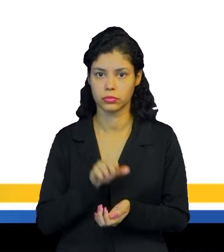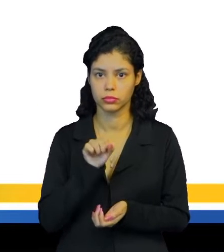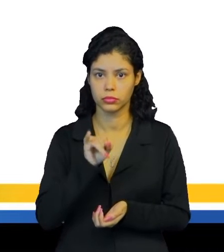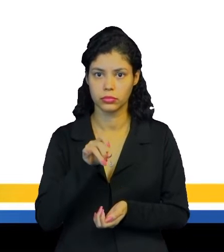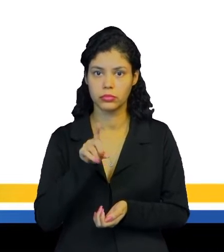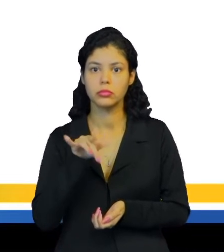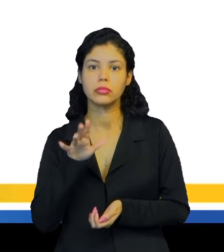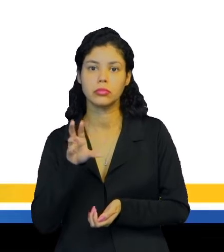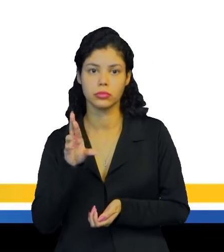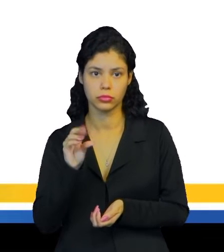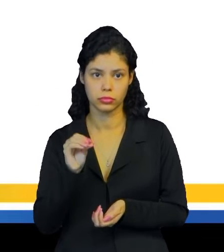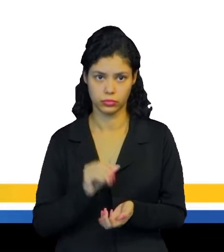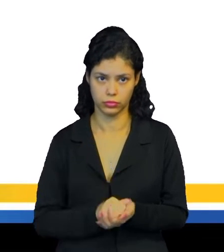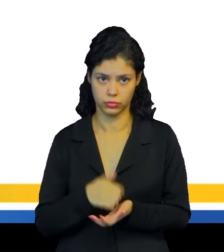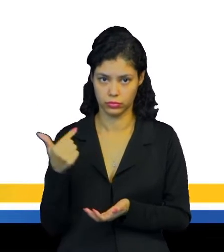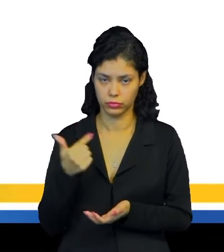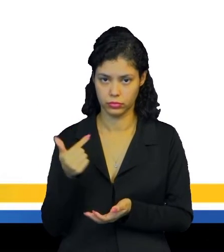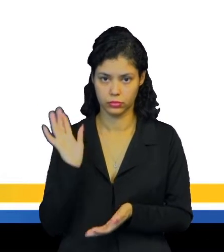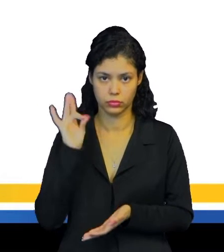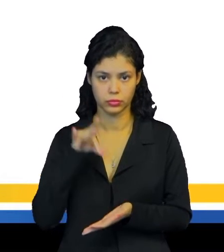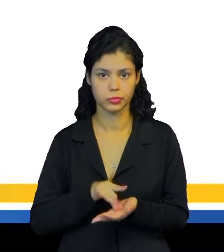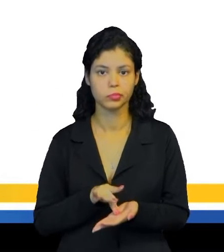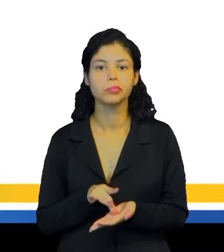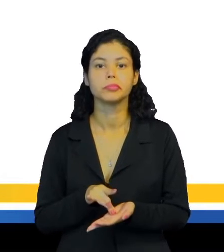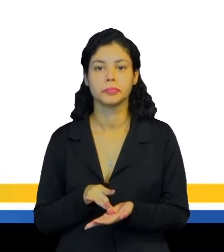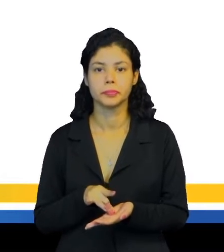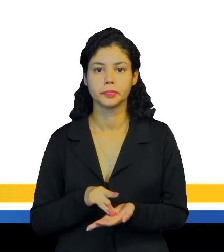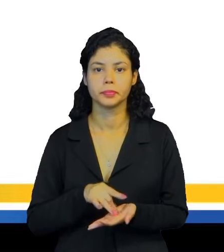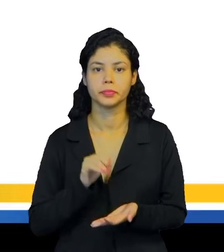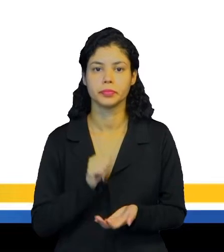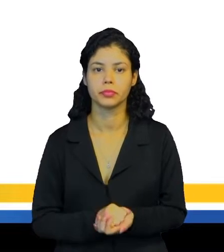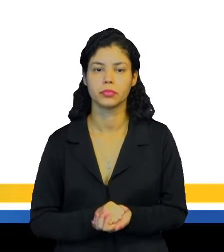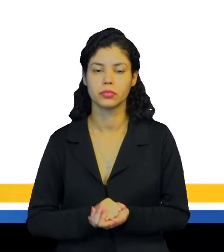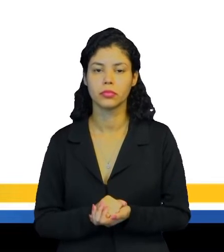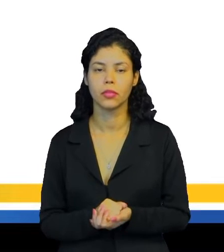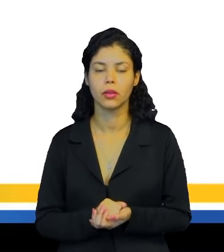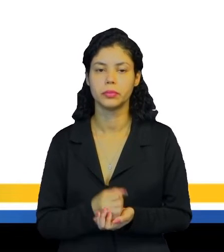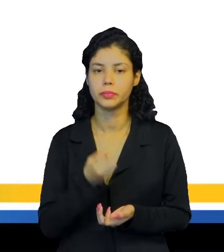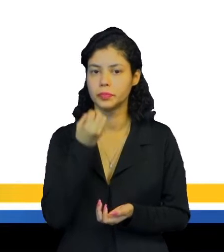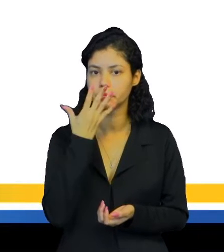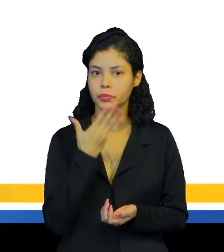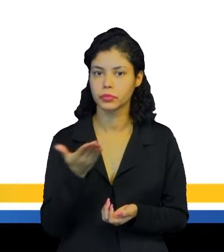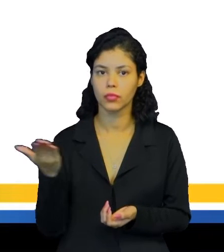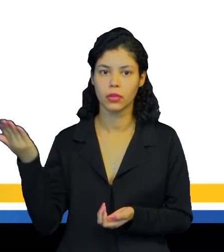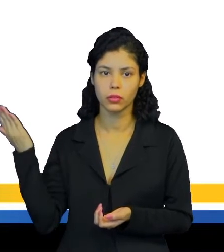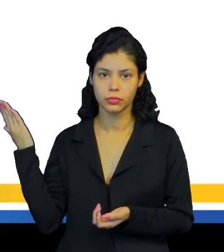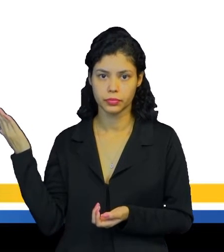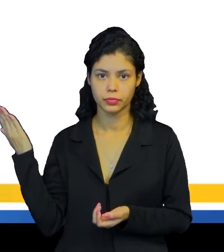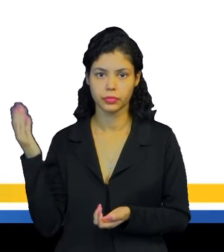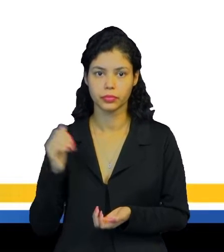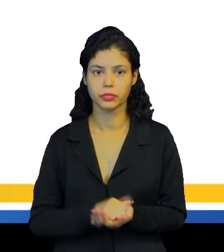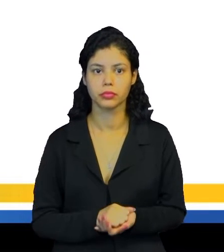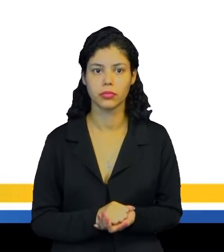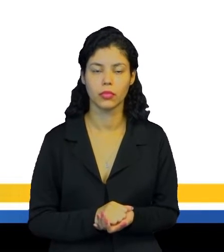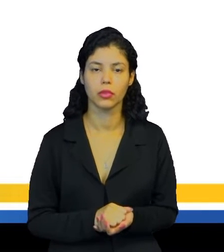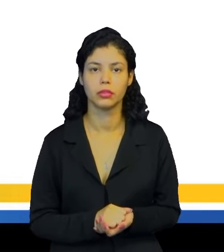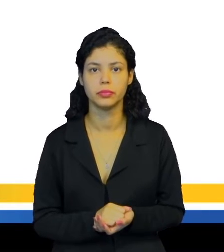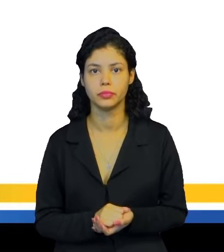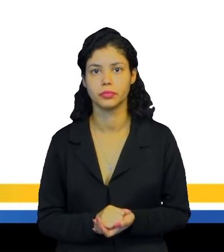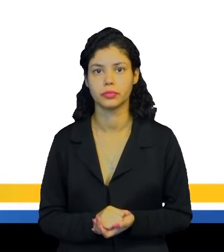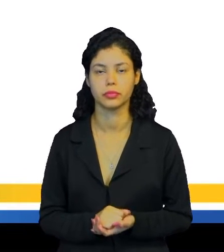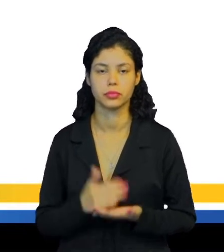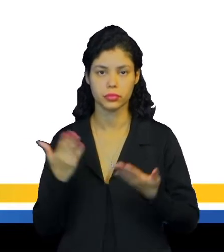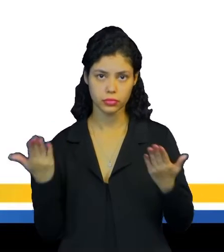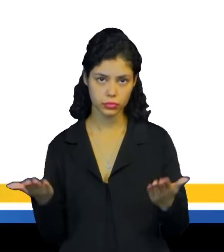simulacro, uma segunda realidade. Então nós temos aí uma fotografia de Konstantin Stanislavski.